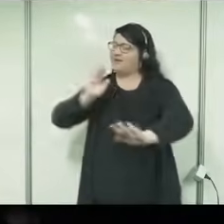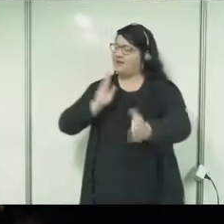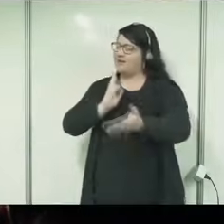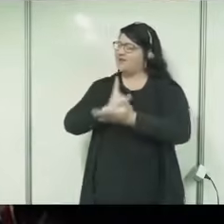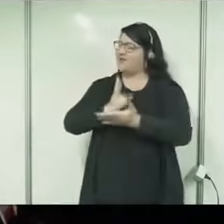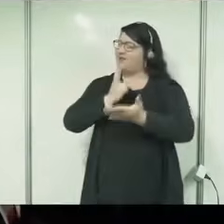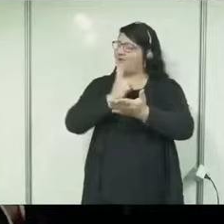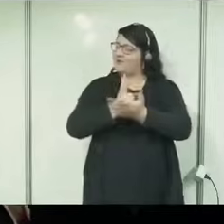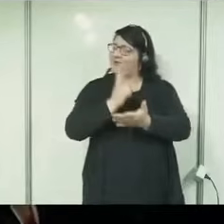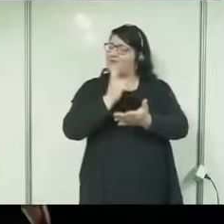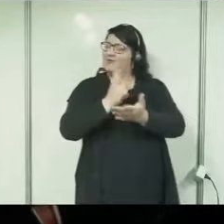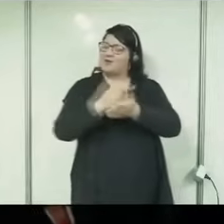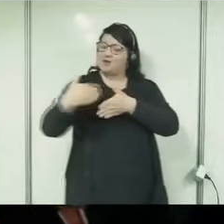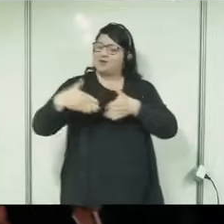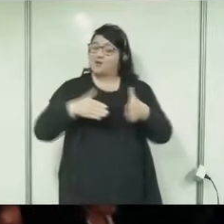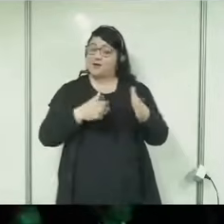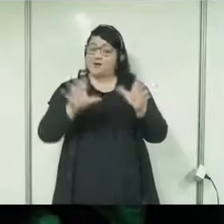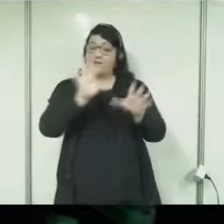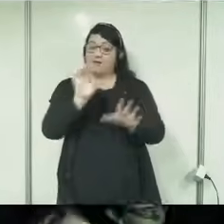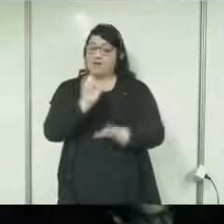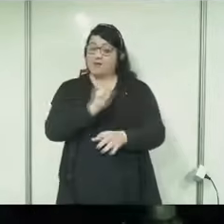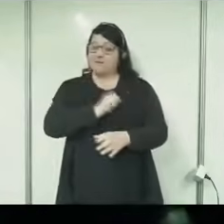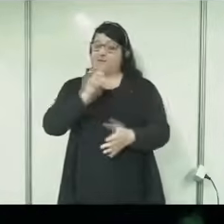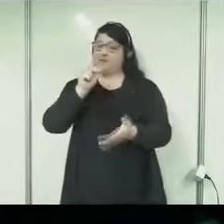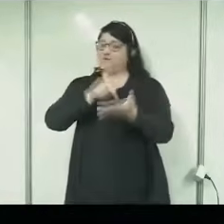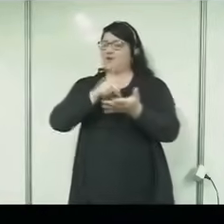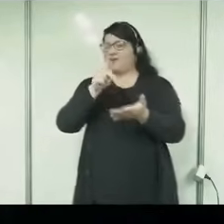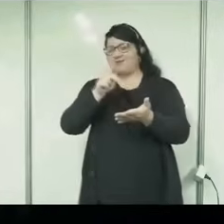verdade. Eu quero ter